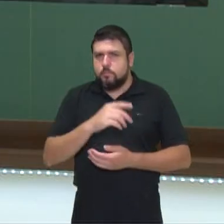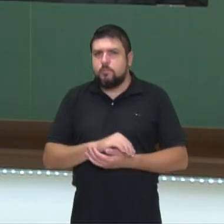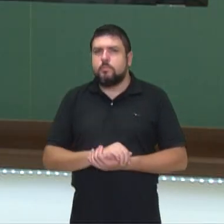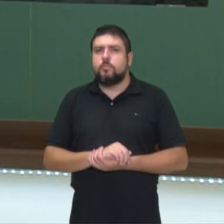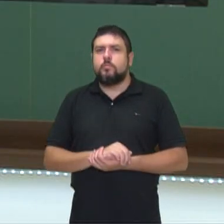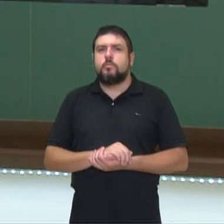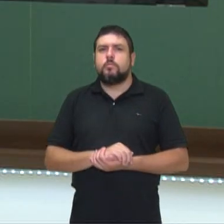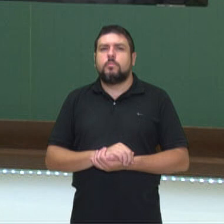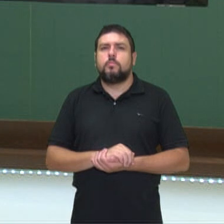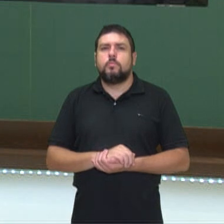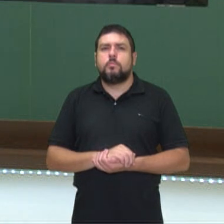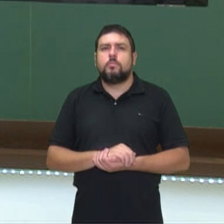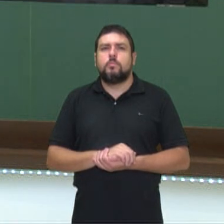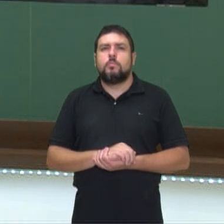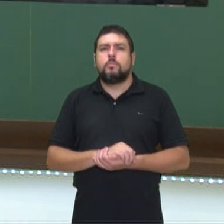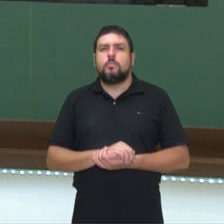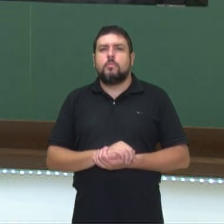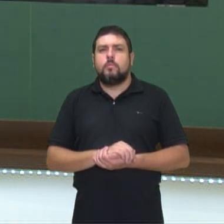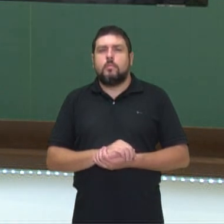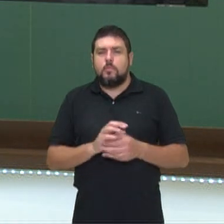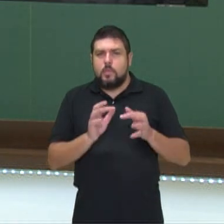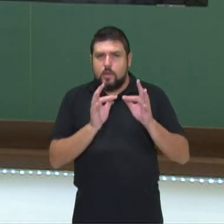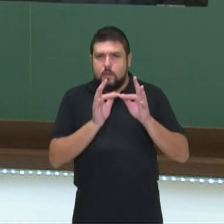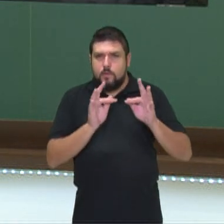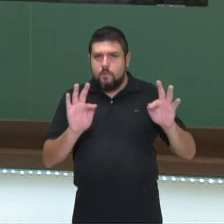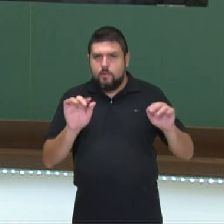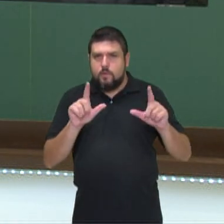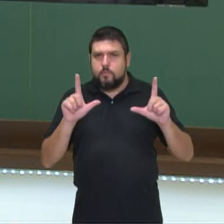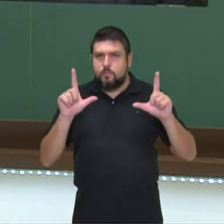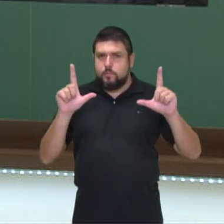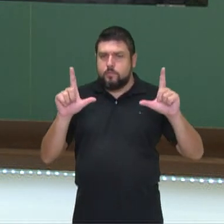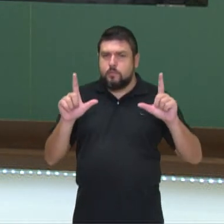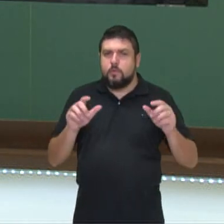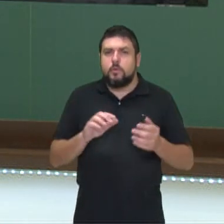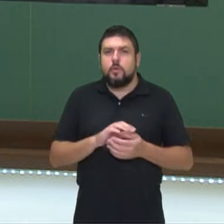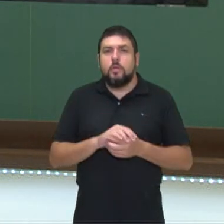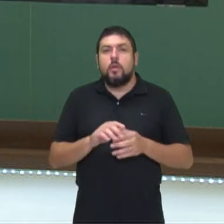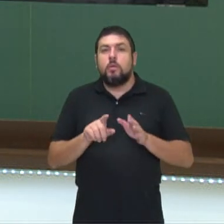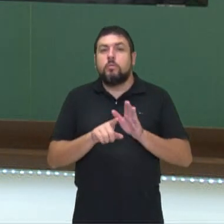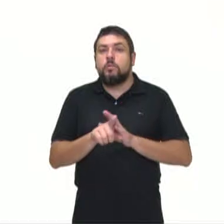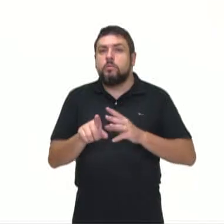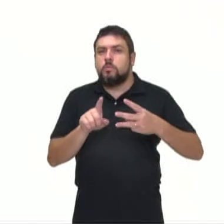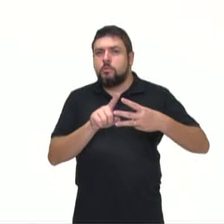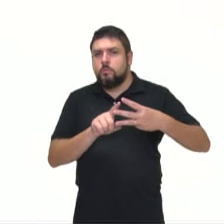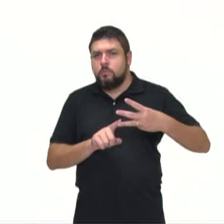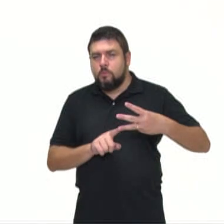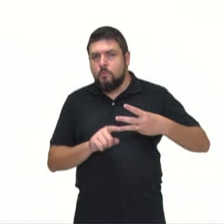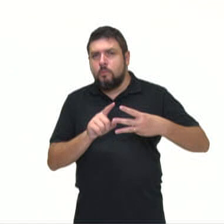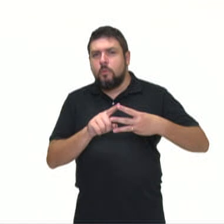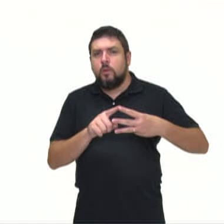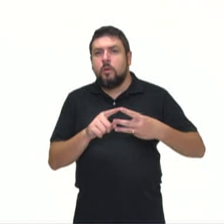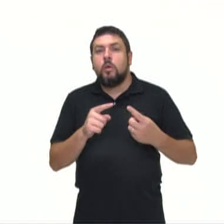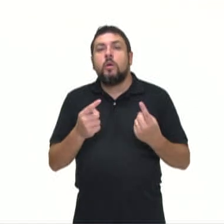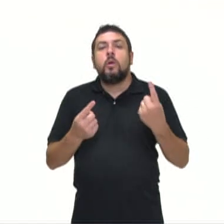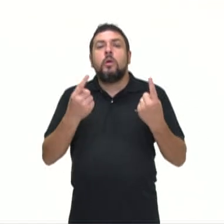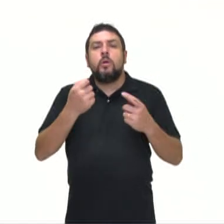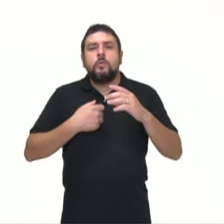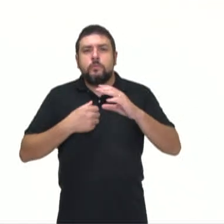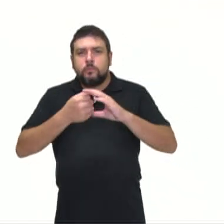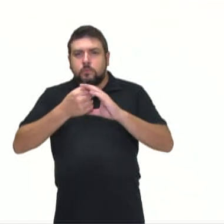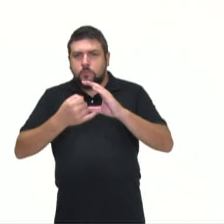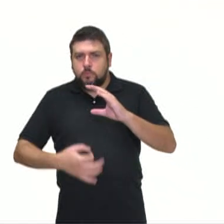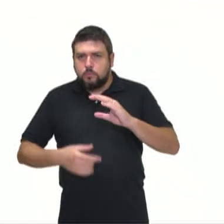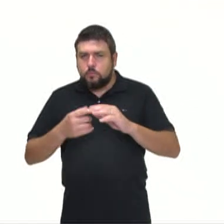Voltamos aí às frases do quadrinho, outras frases e 3 perguntas. Quais são as características presentes